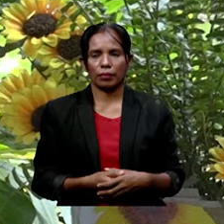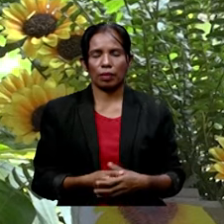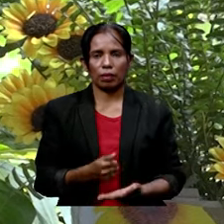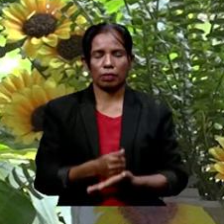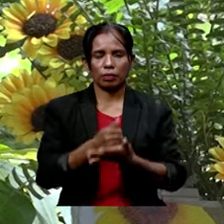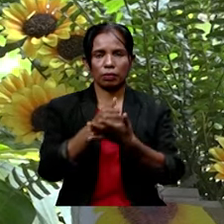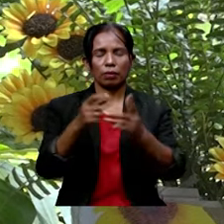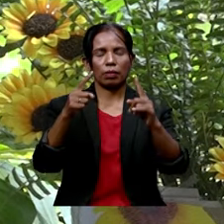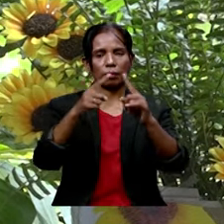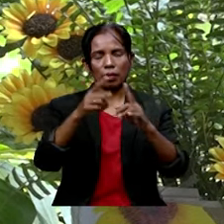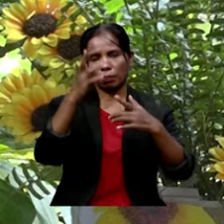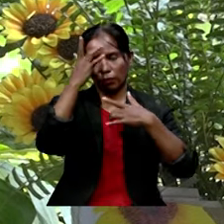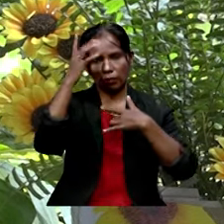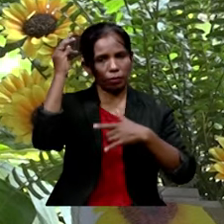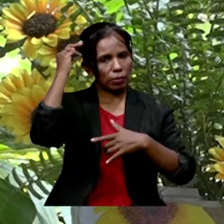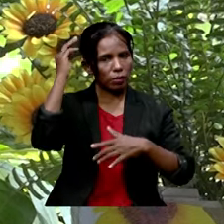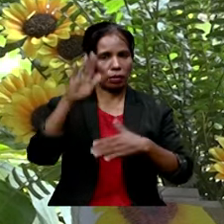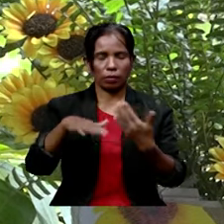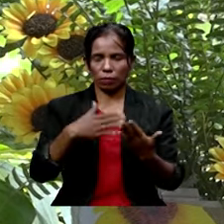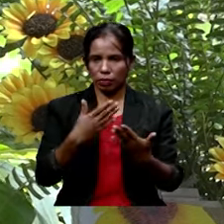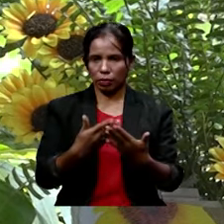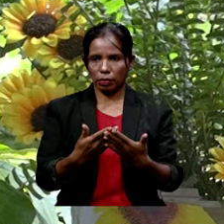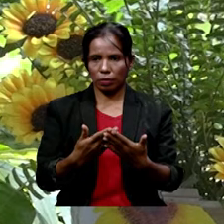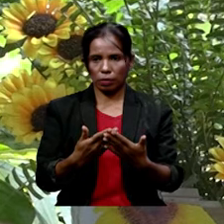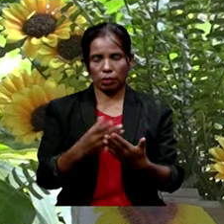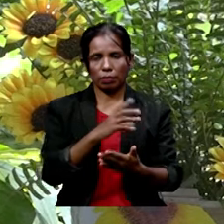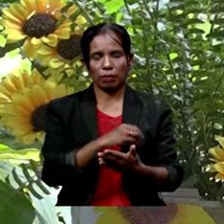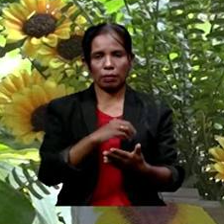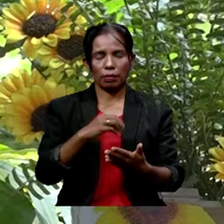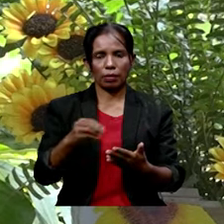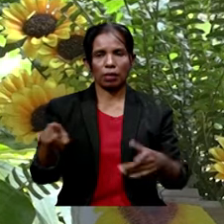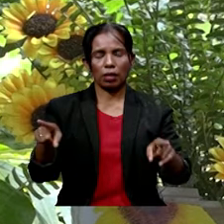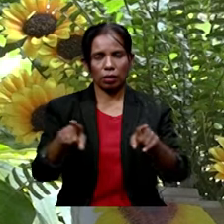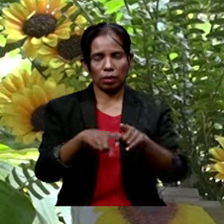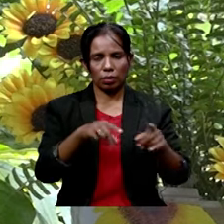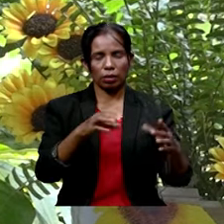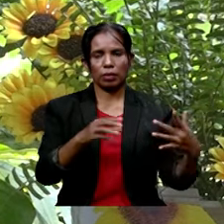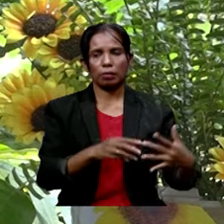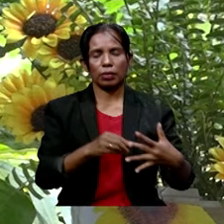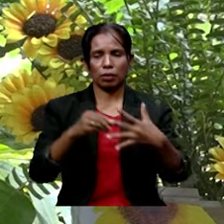tratamentos ba moras mental hoto hoto liliu caso especialmente hanesan ninian quando ba